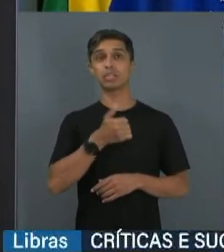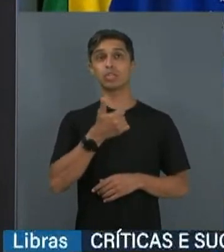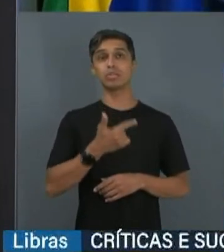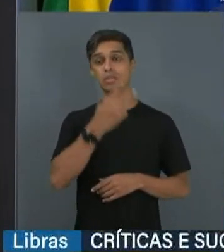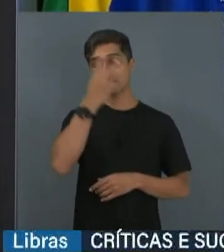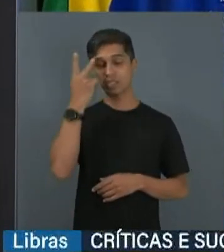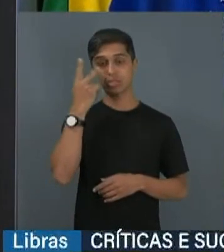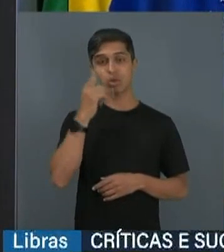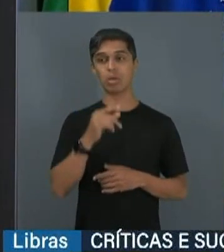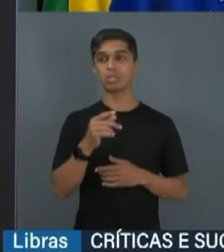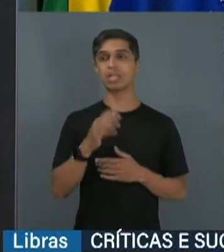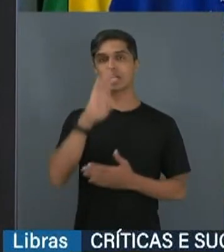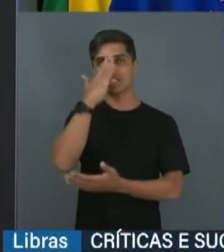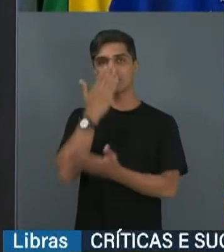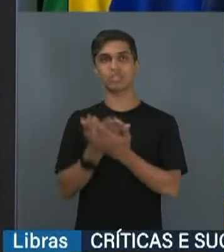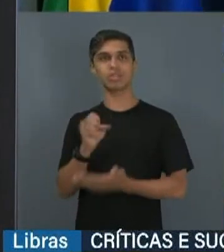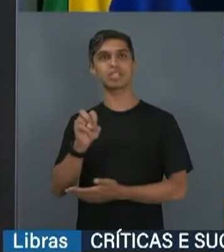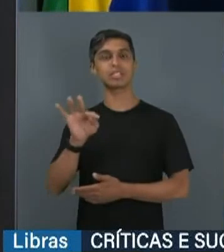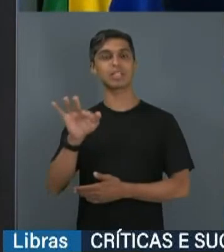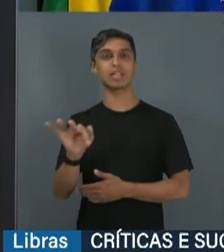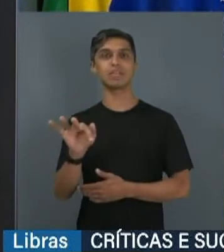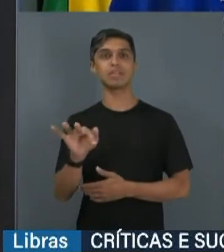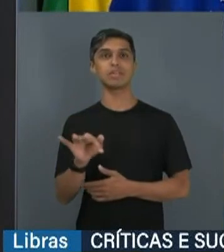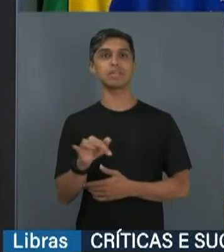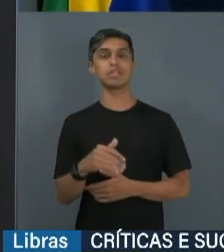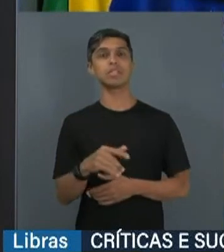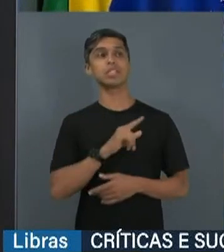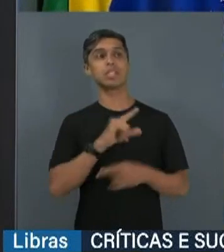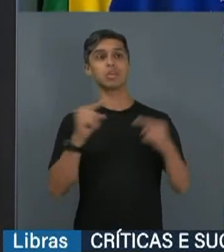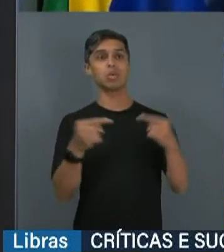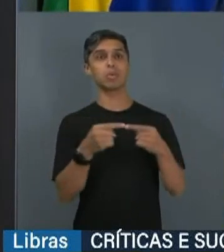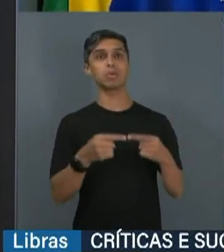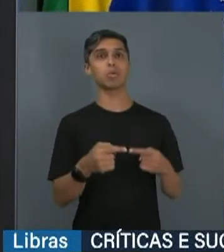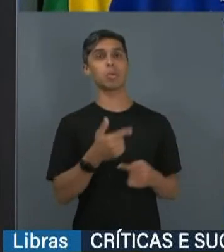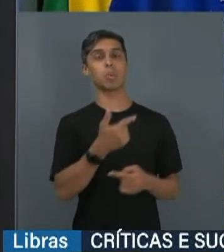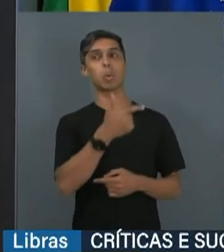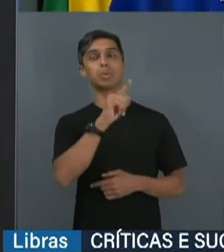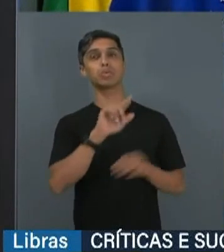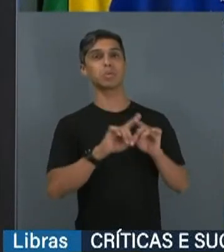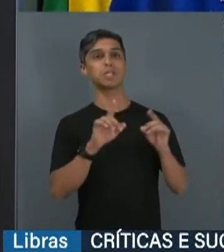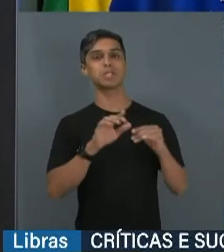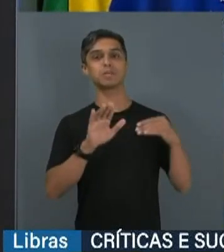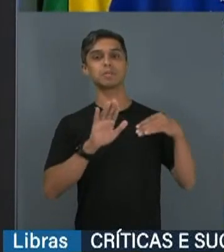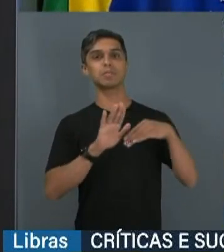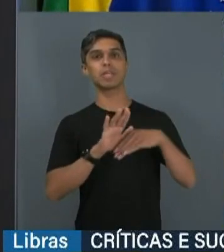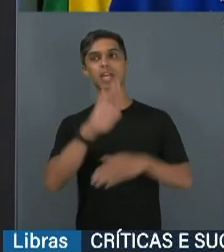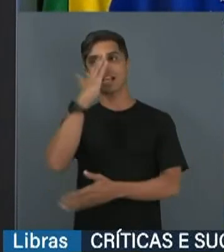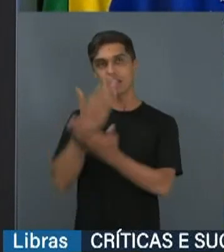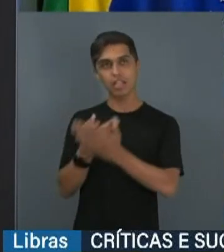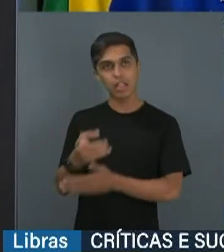segundo uma recente pesquisa, e esse número bate com outros, só vem caindo.